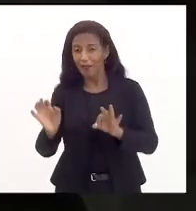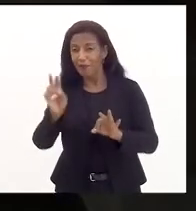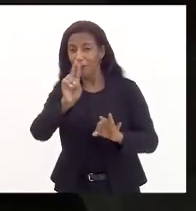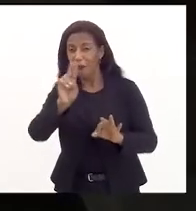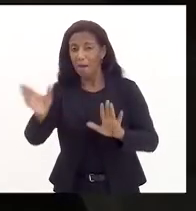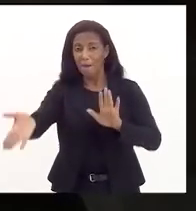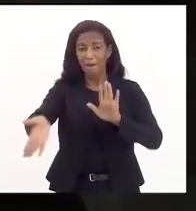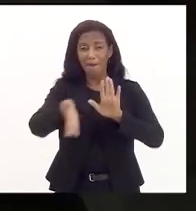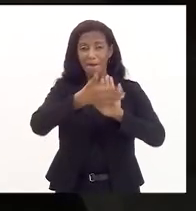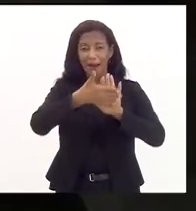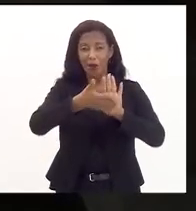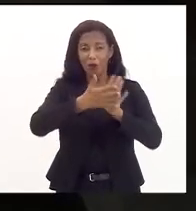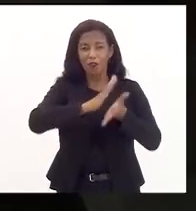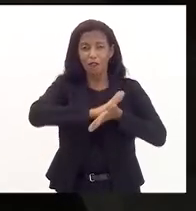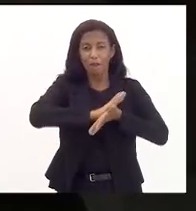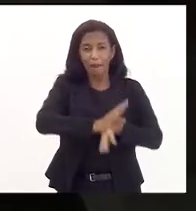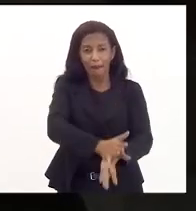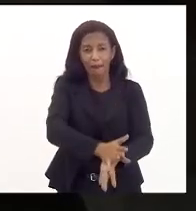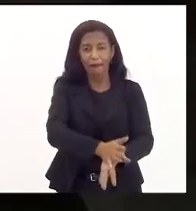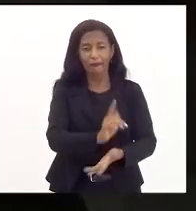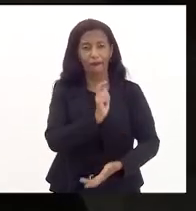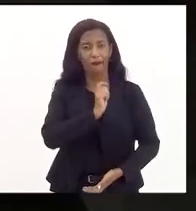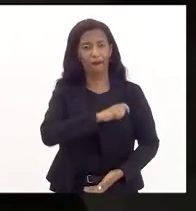de pacote da maldade,